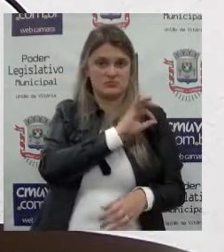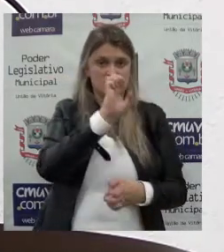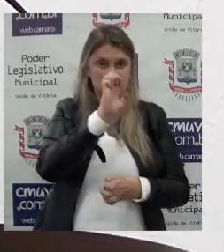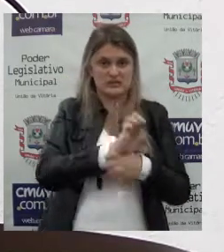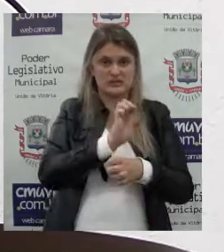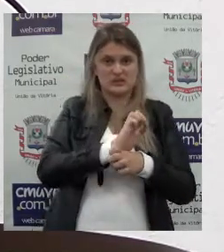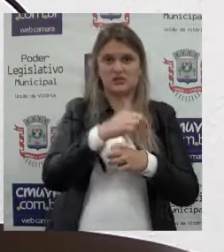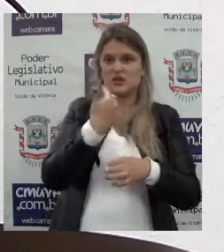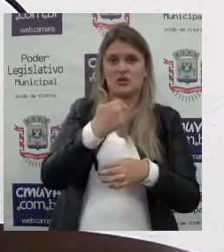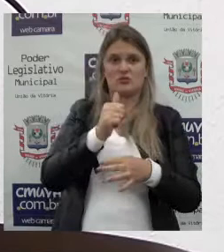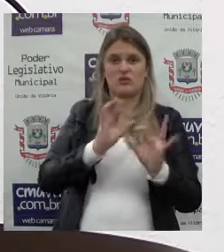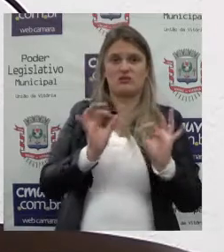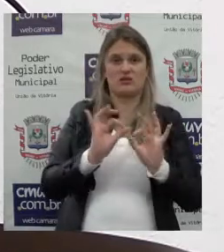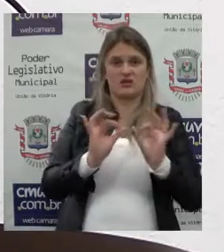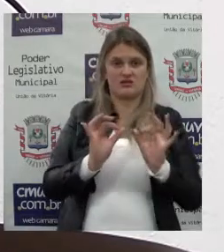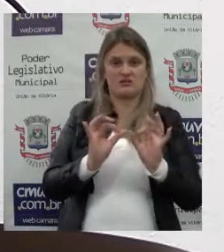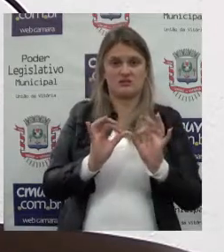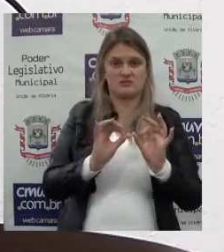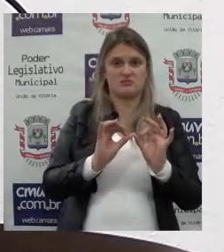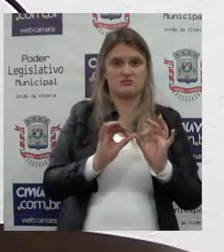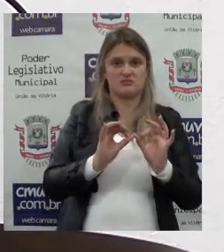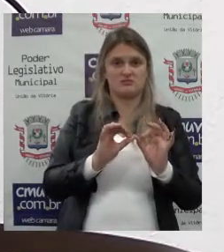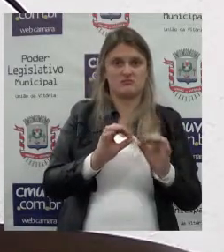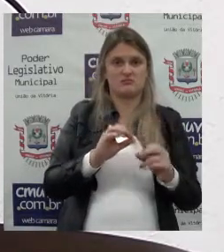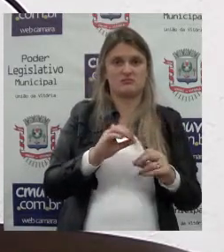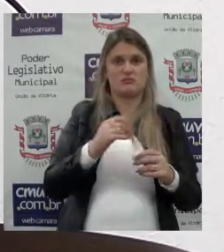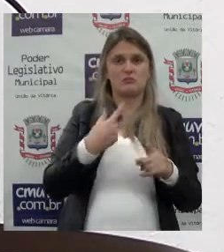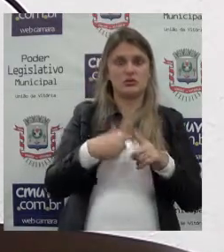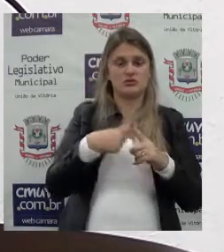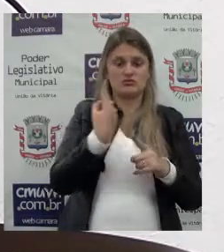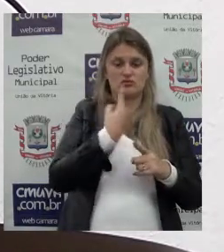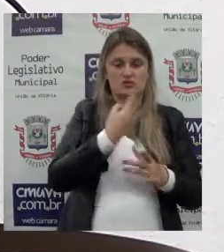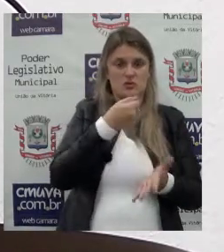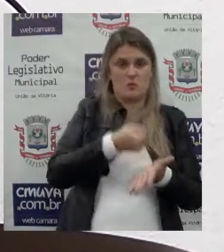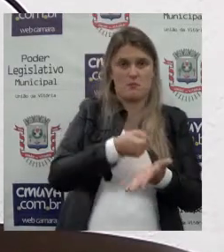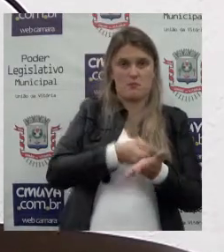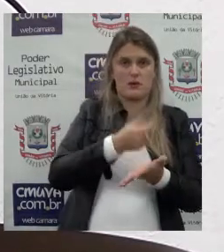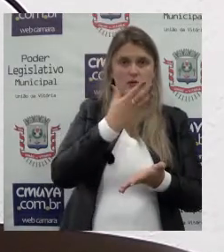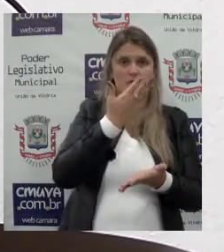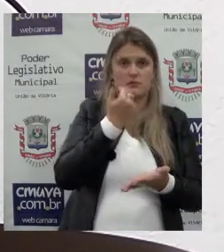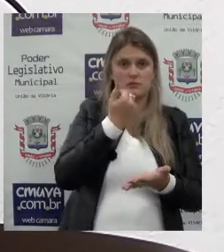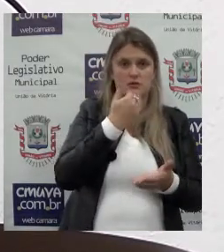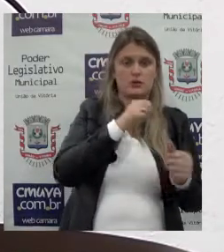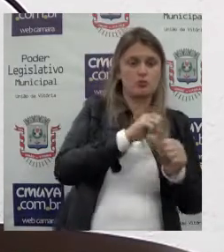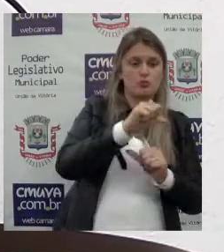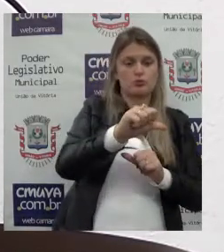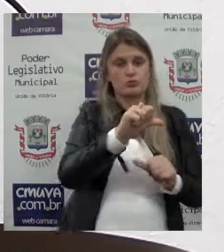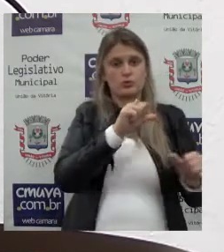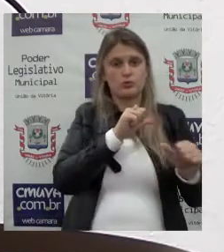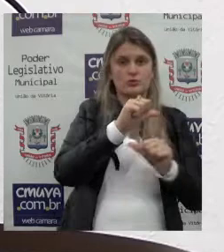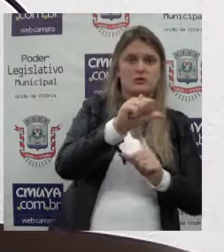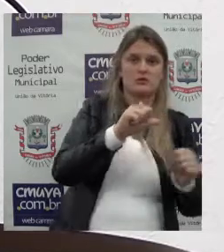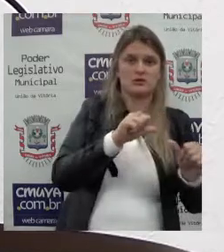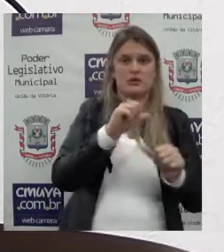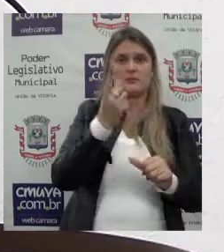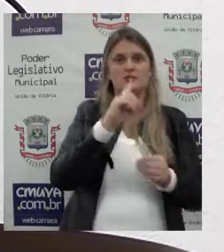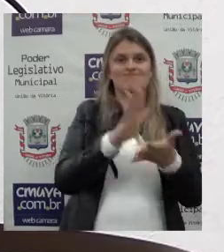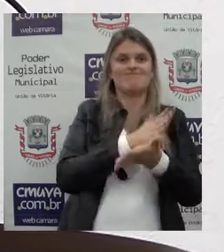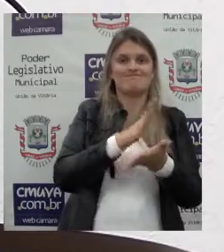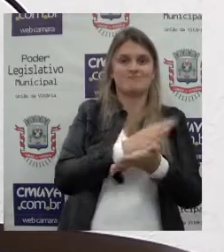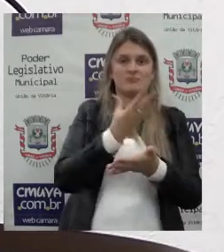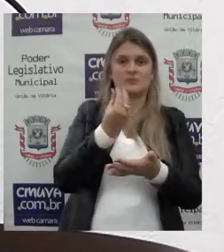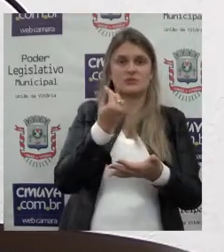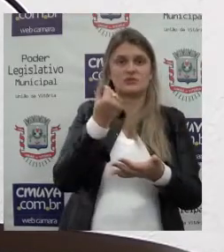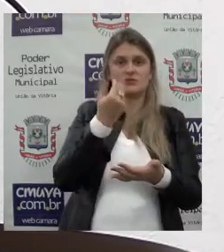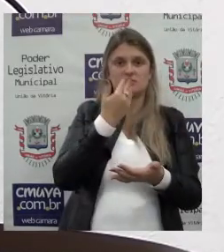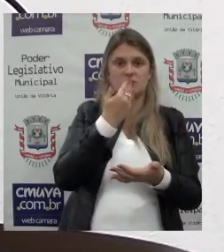Então, se o policial, se o Estado não está em condições de dar agora, o policial banca o salário, banca sua alimentação. A gente muda a escala para que isso não